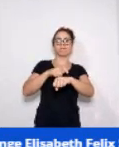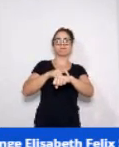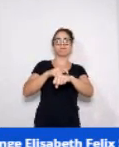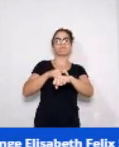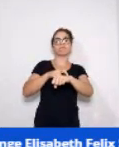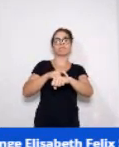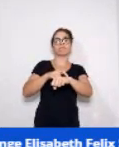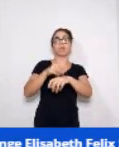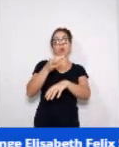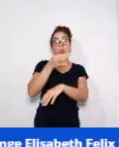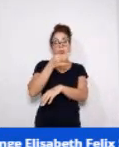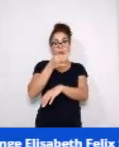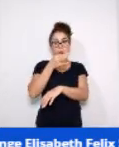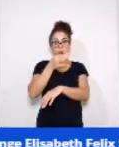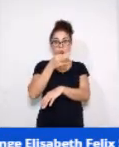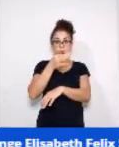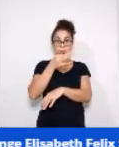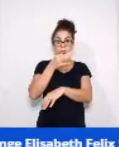determinadas aprendizagens.